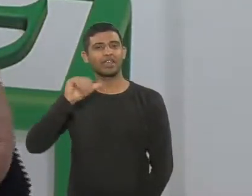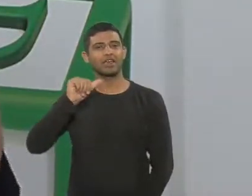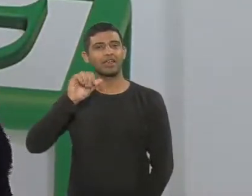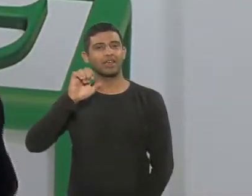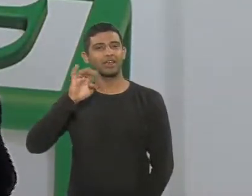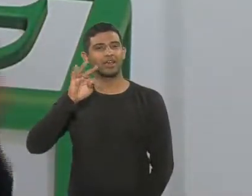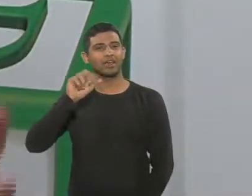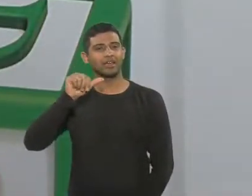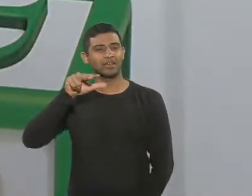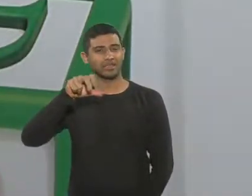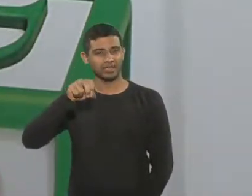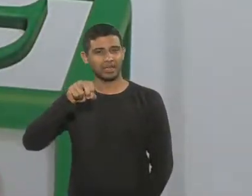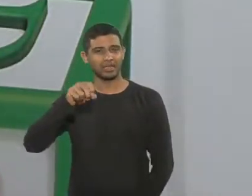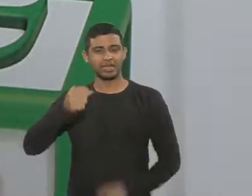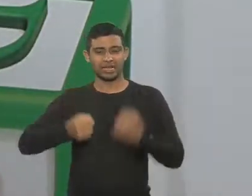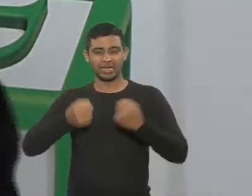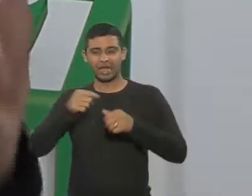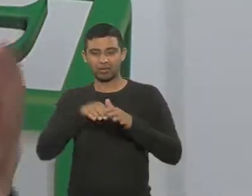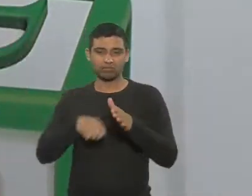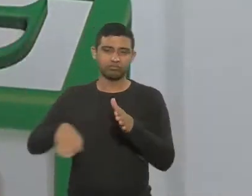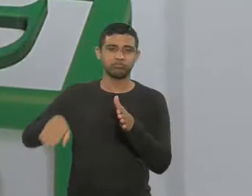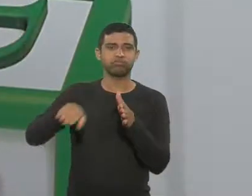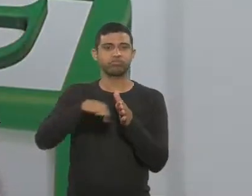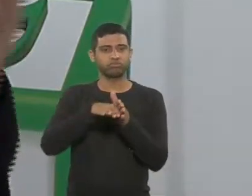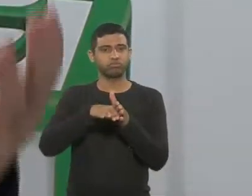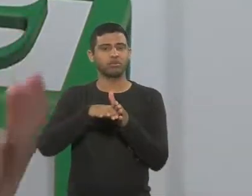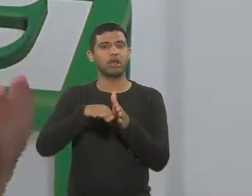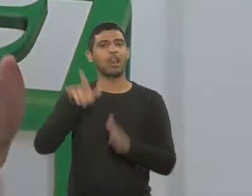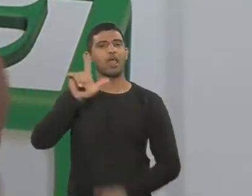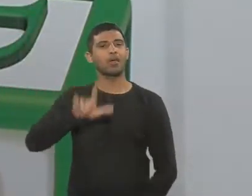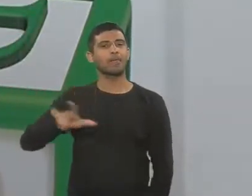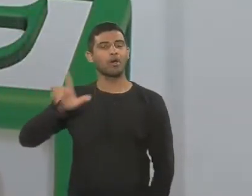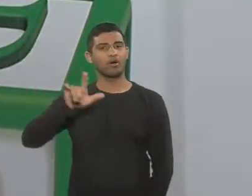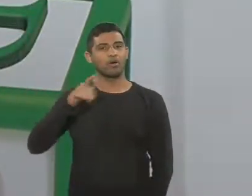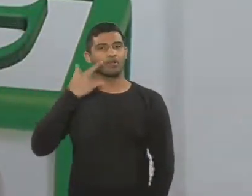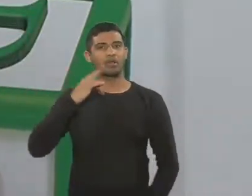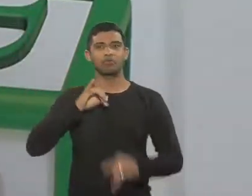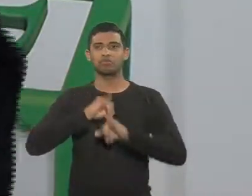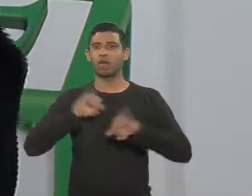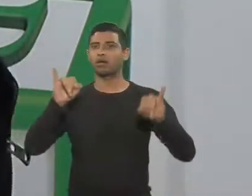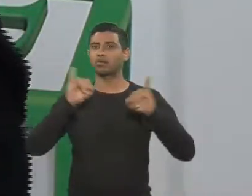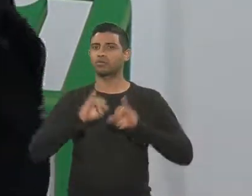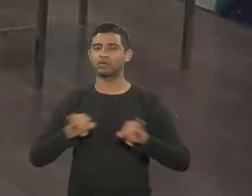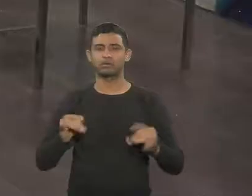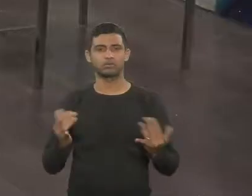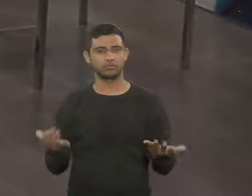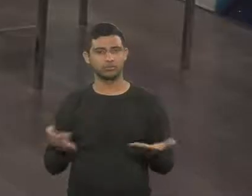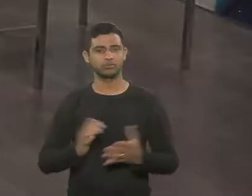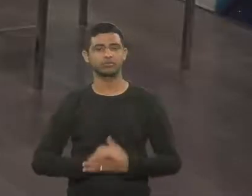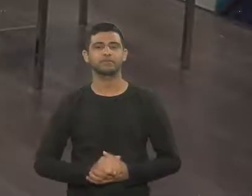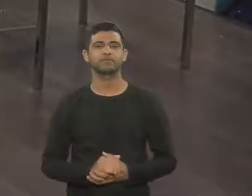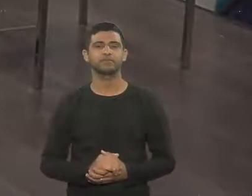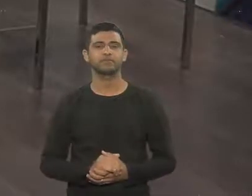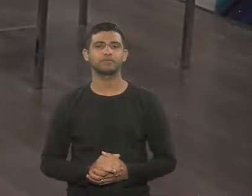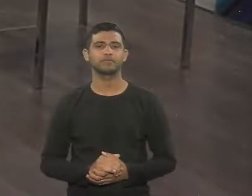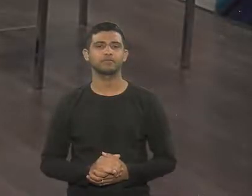estaciona o carro no Leblon. Né? Isso foi noticiado, isso virou uma espécie de notícia. Isso é